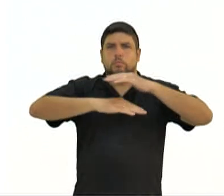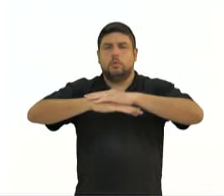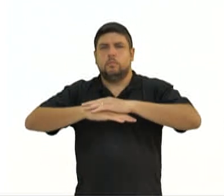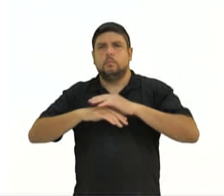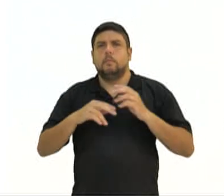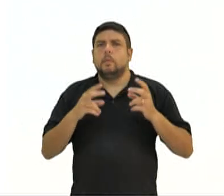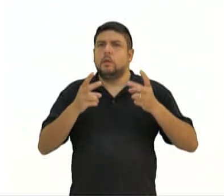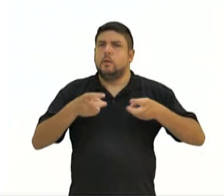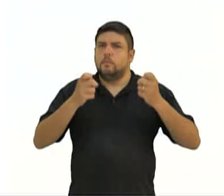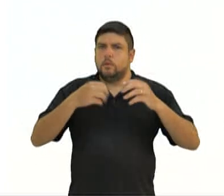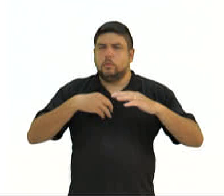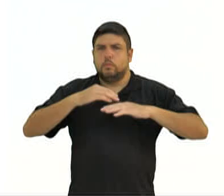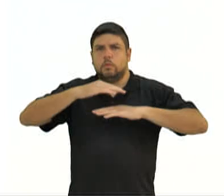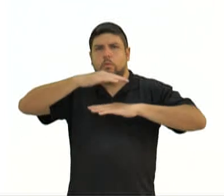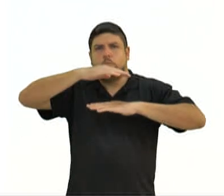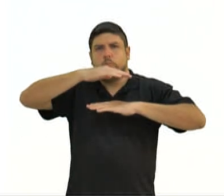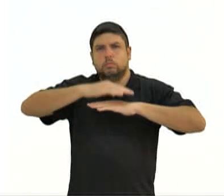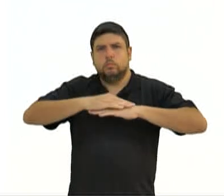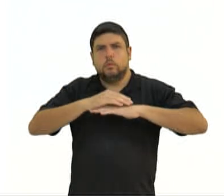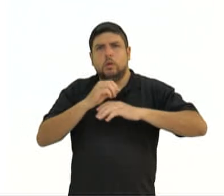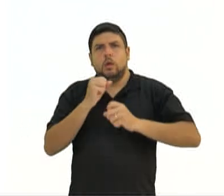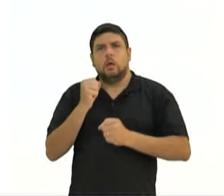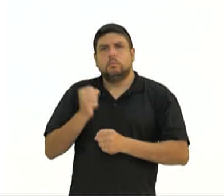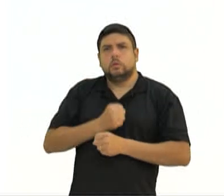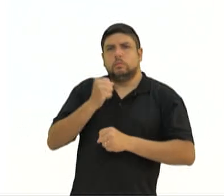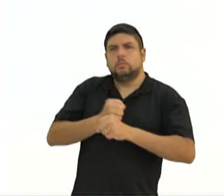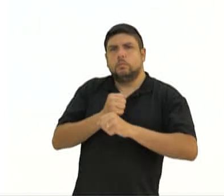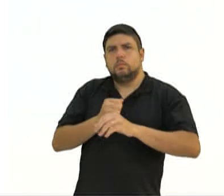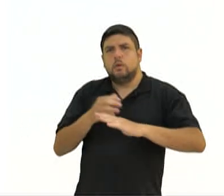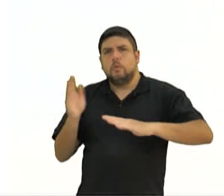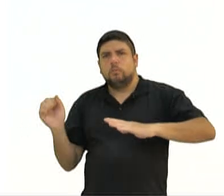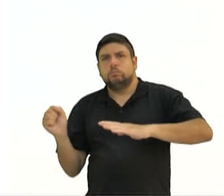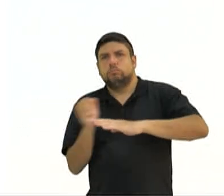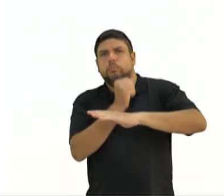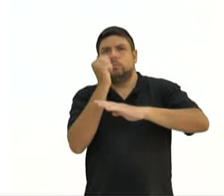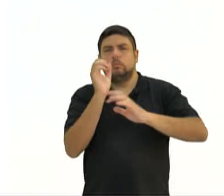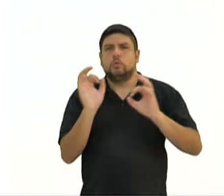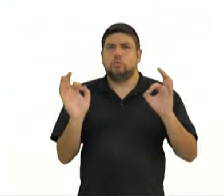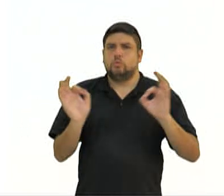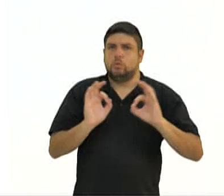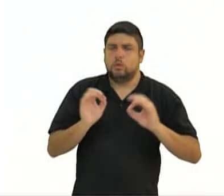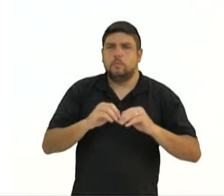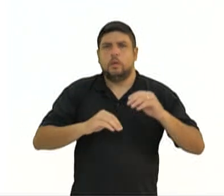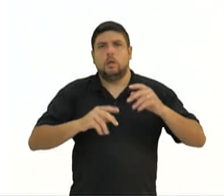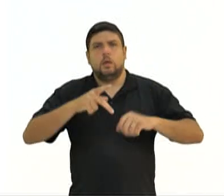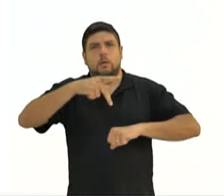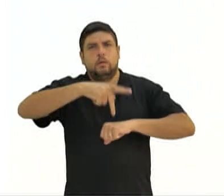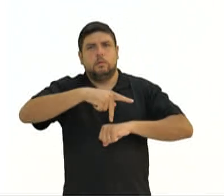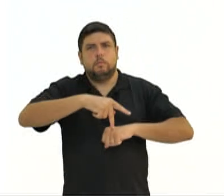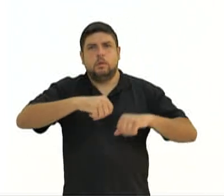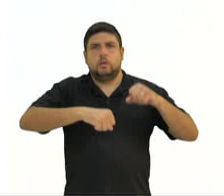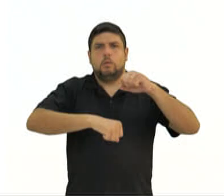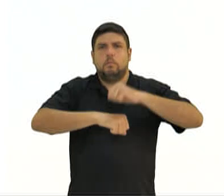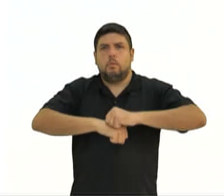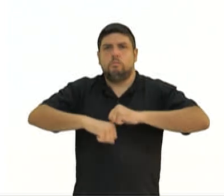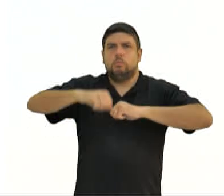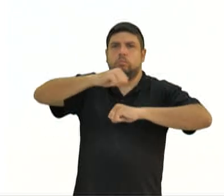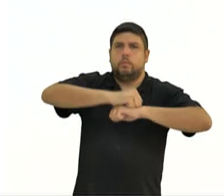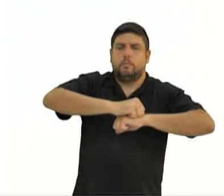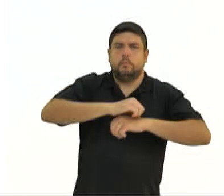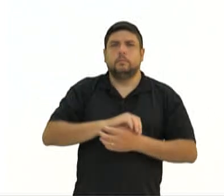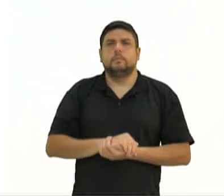nenhum encaixe feito em argamassa, nada. É pedra colocada sobre pedras. E o que vocês